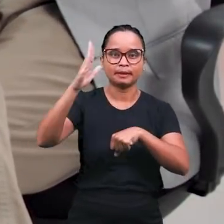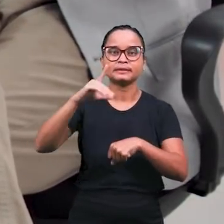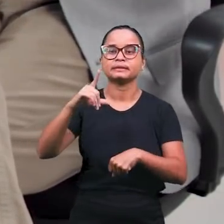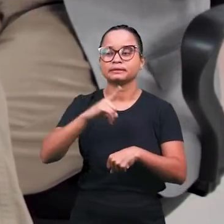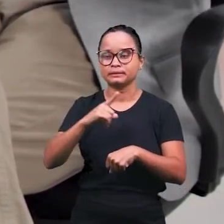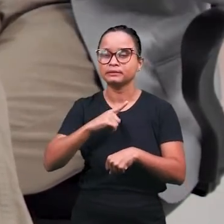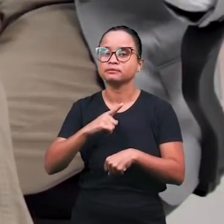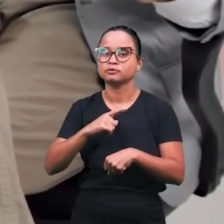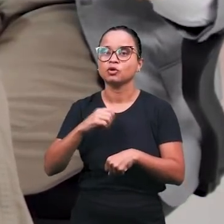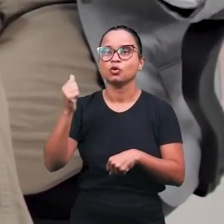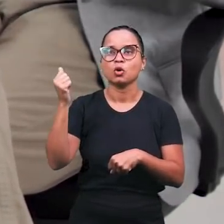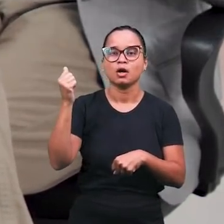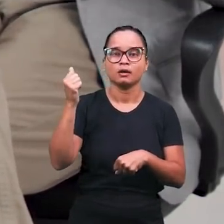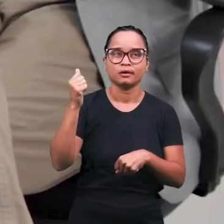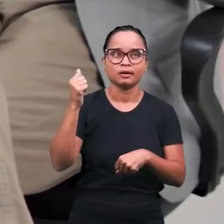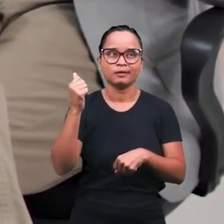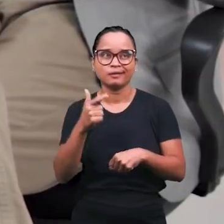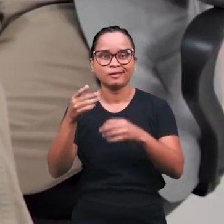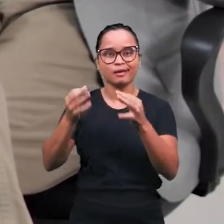certezas do ponto de vista da saúde.